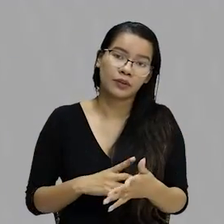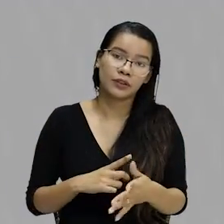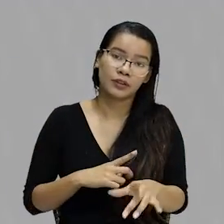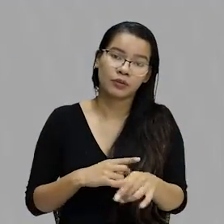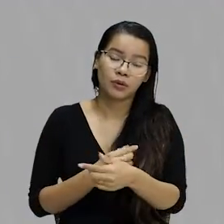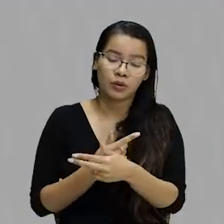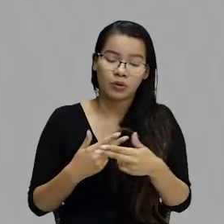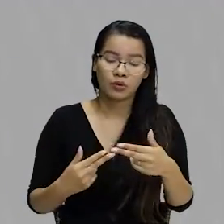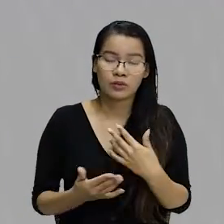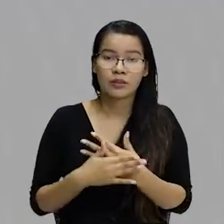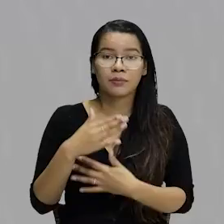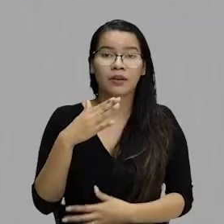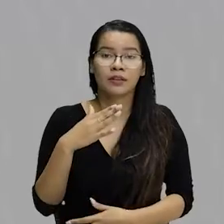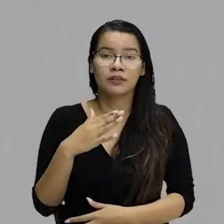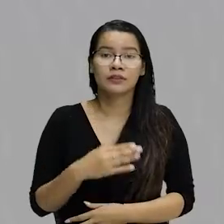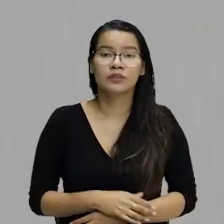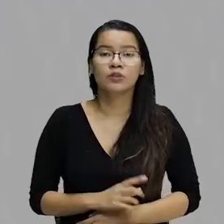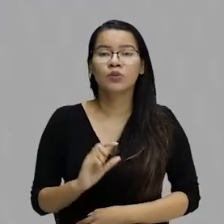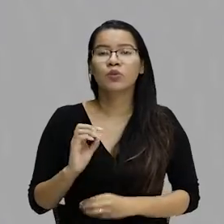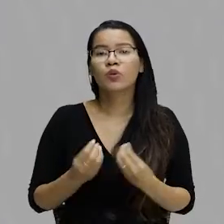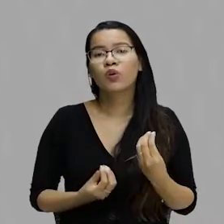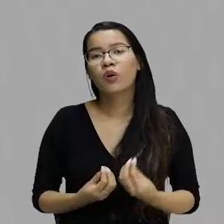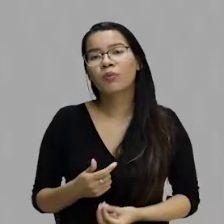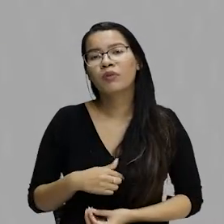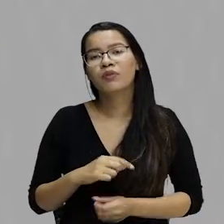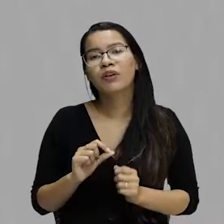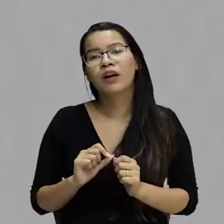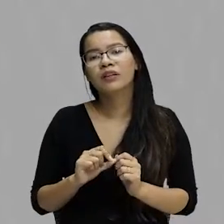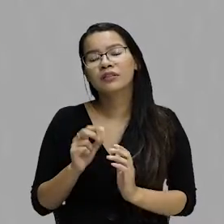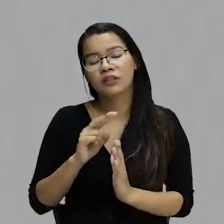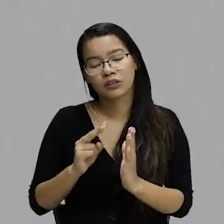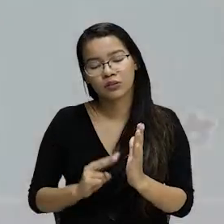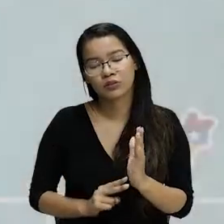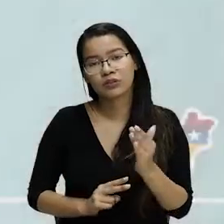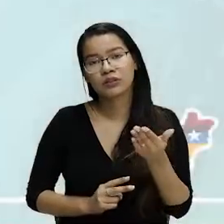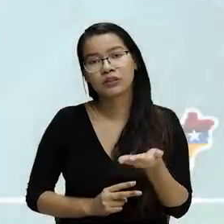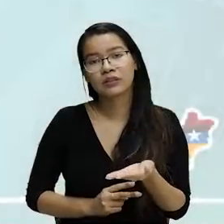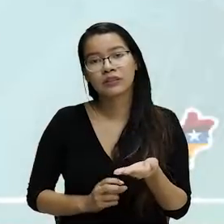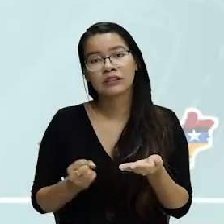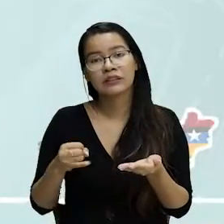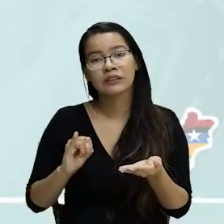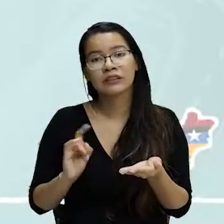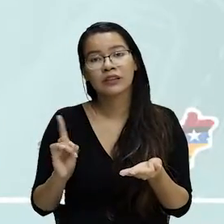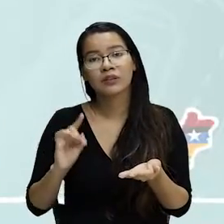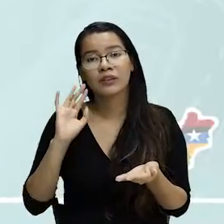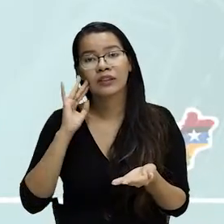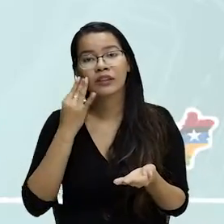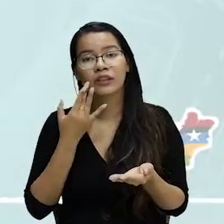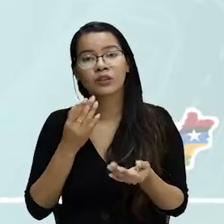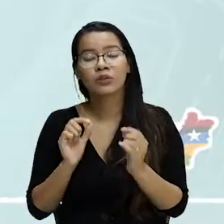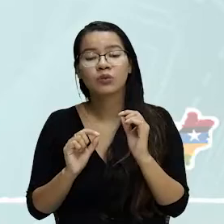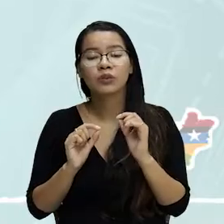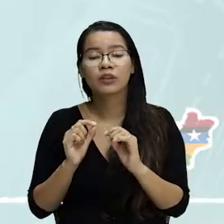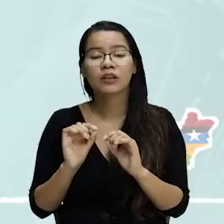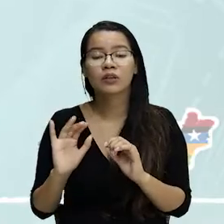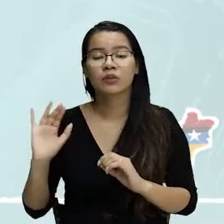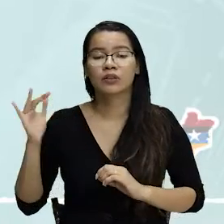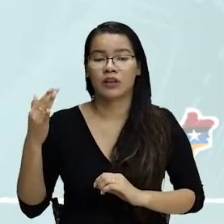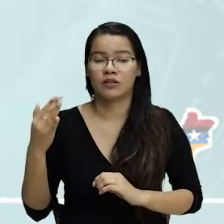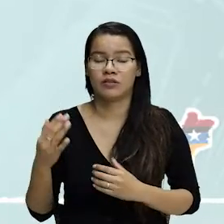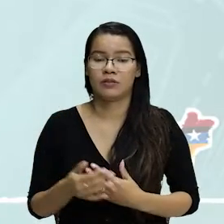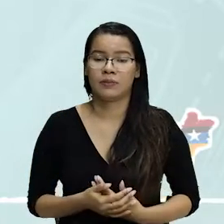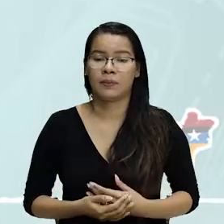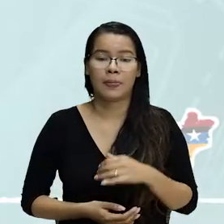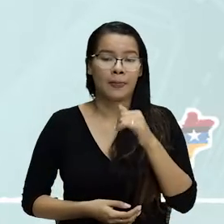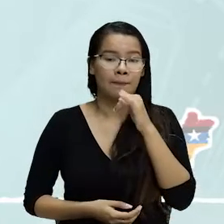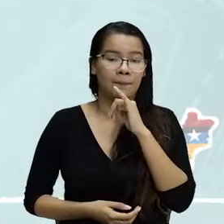a mais, um nicho a mais. Como é que eu vou fazer a leitura disso se eu não entendo exatamente o que está acontecendo? O Bum Meu Boi é uma